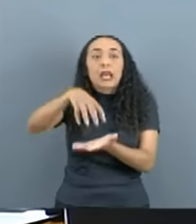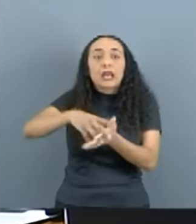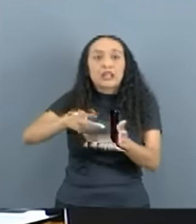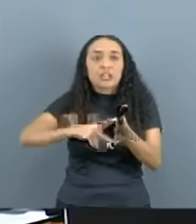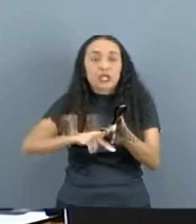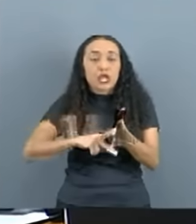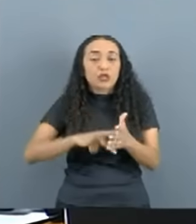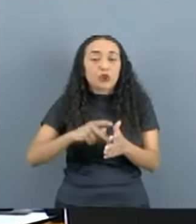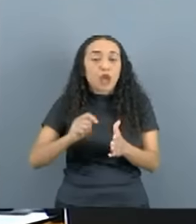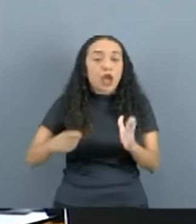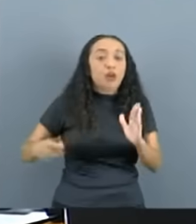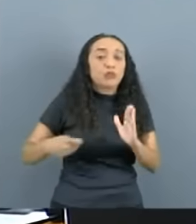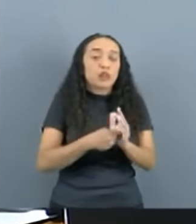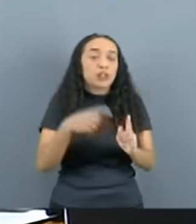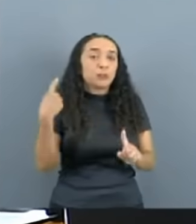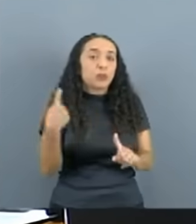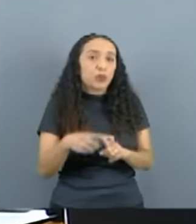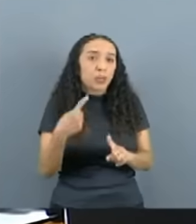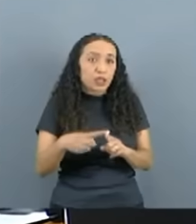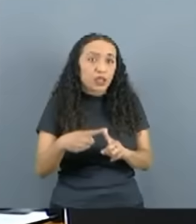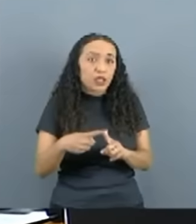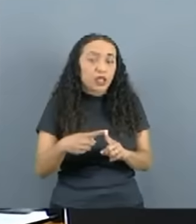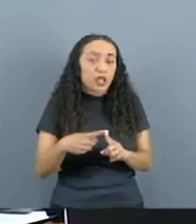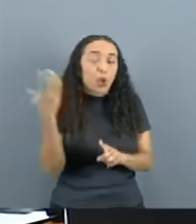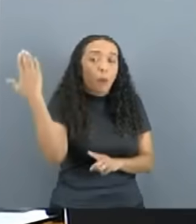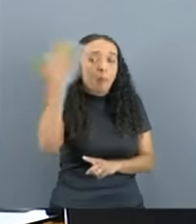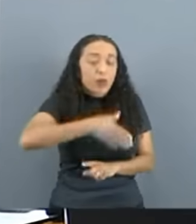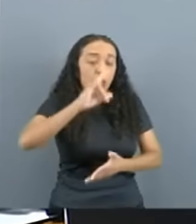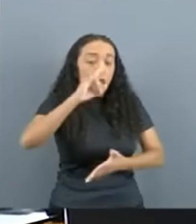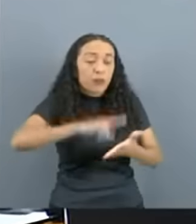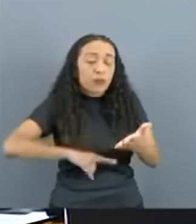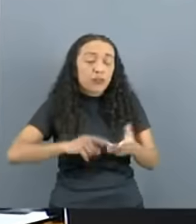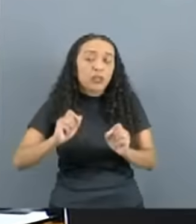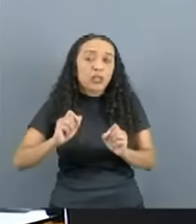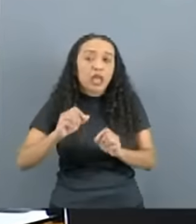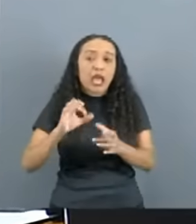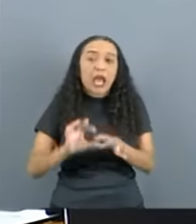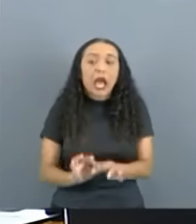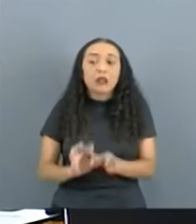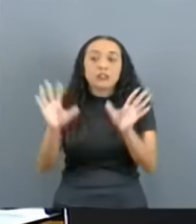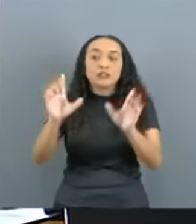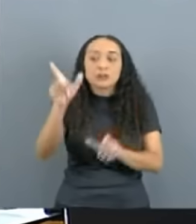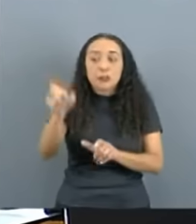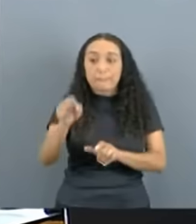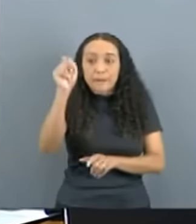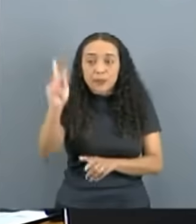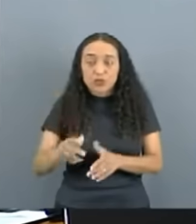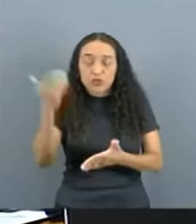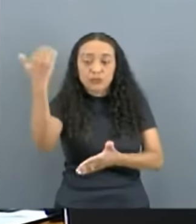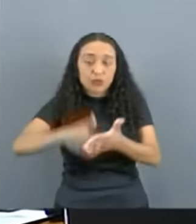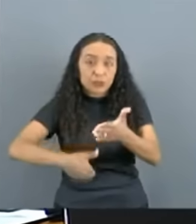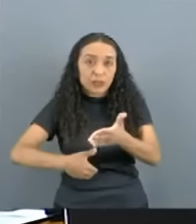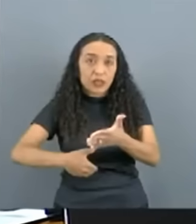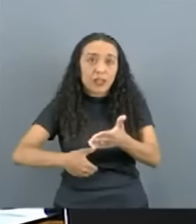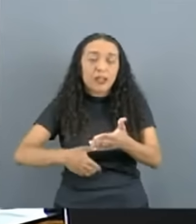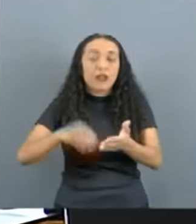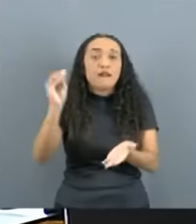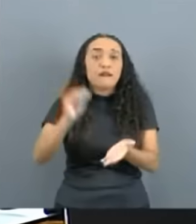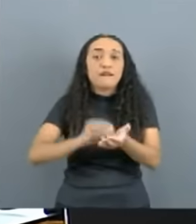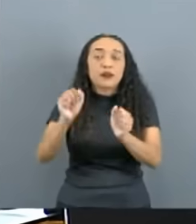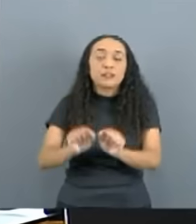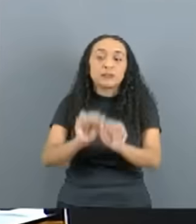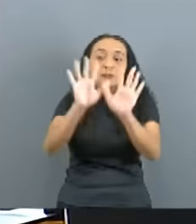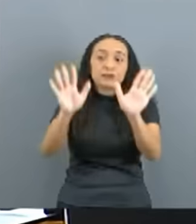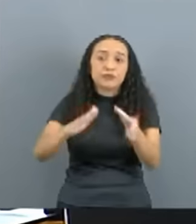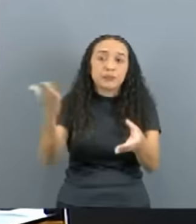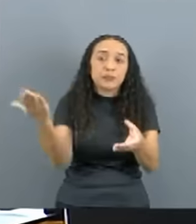apresentar documentação que comprove a autorização dos associados para os descontos realizados. A falta de transparência nos